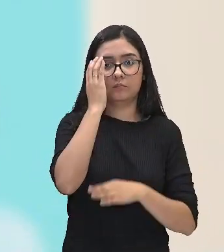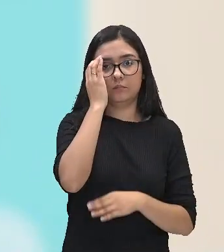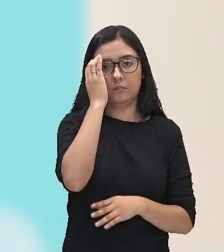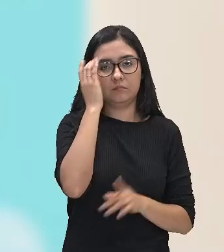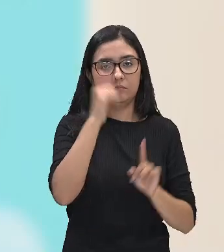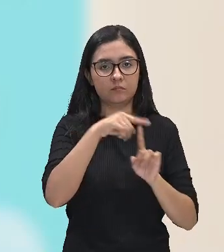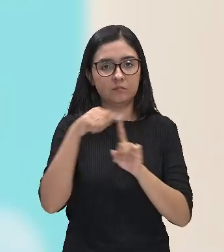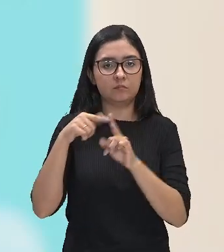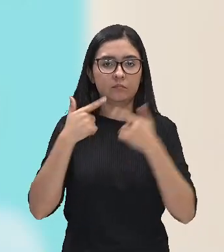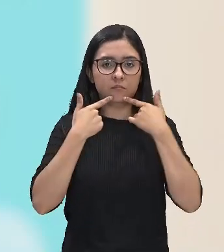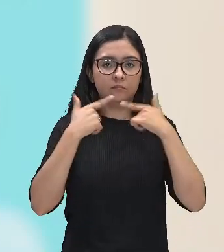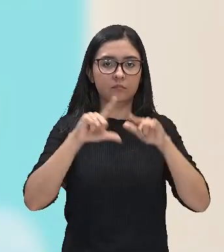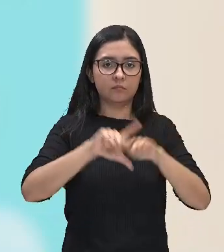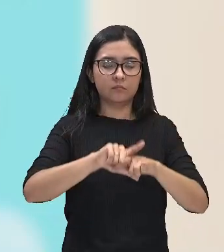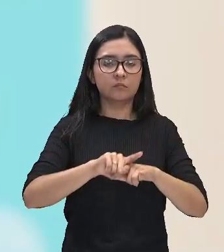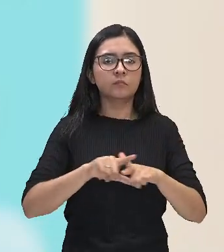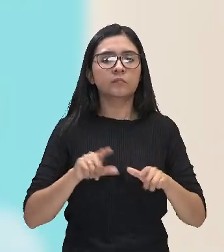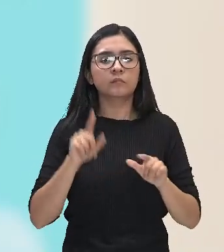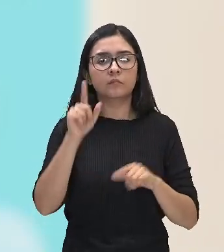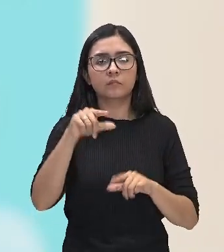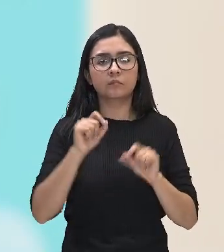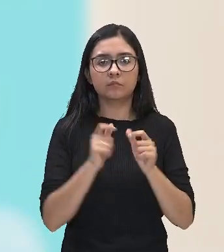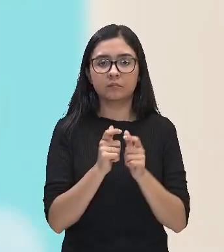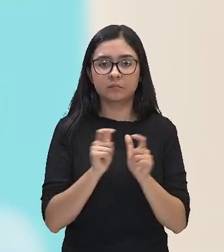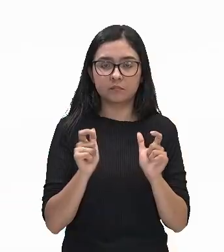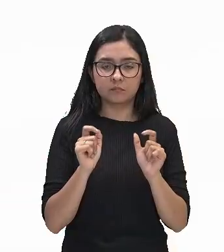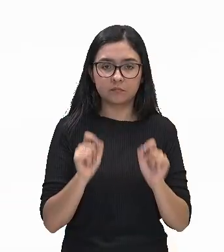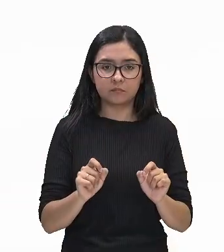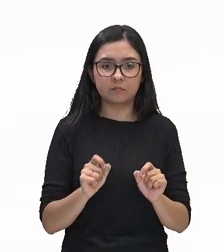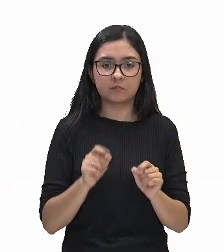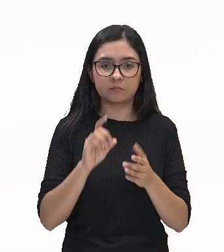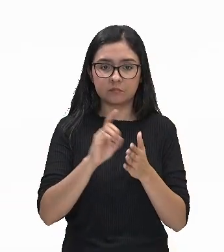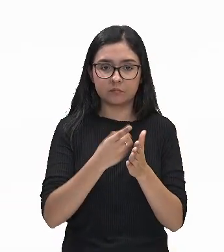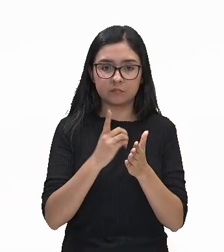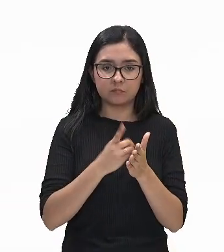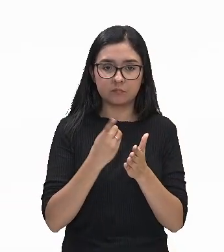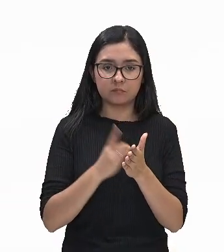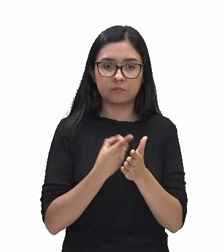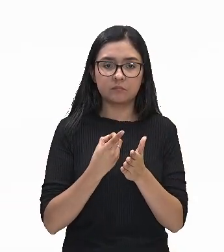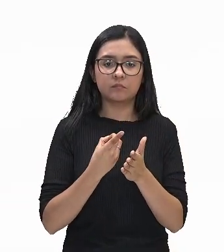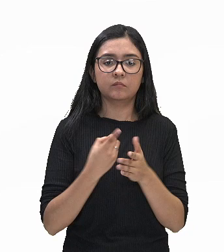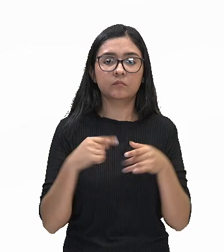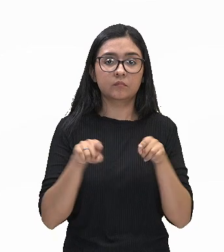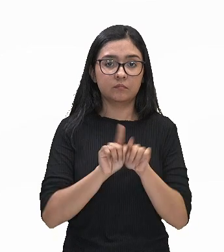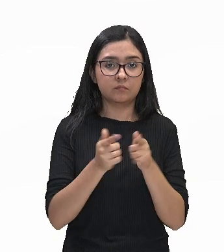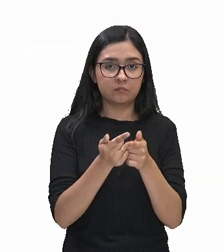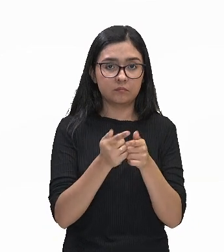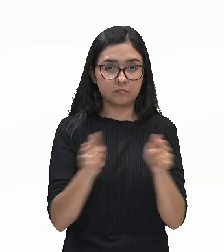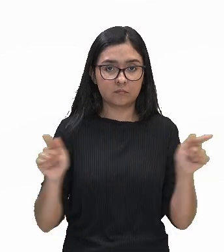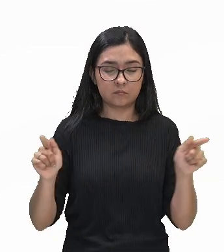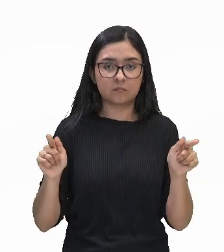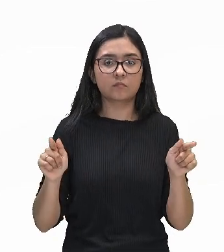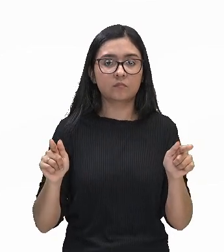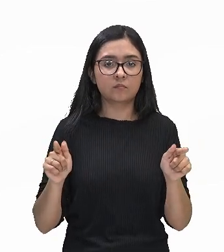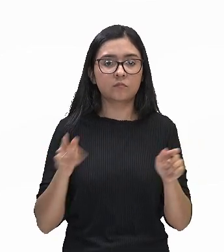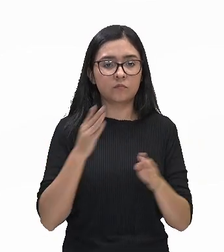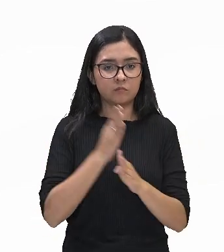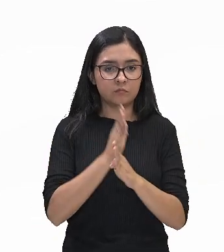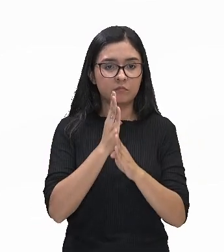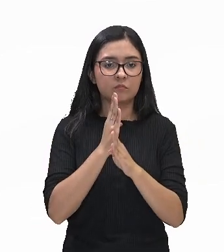função metalinguística, na maioria das vezes, nos dicionários e também nas gramáticas.